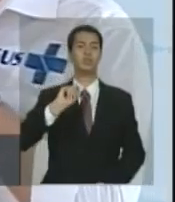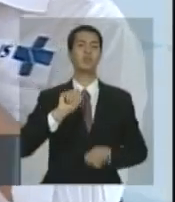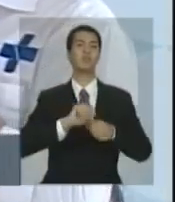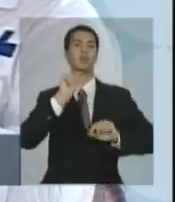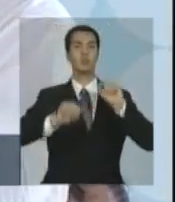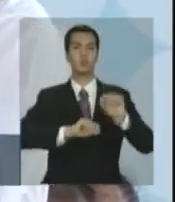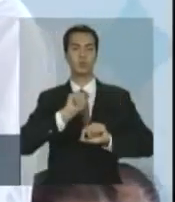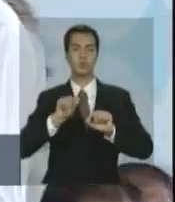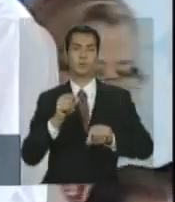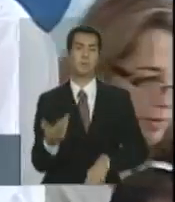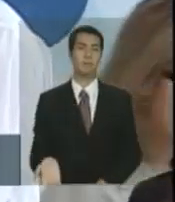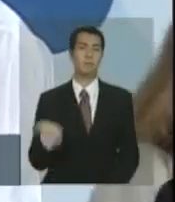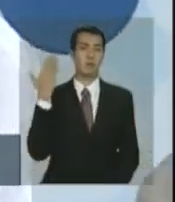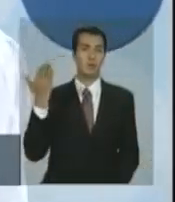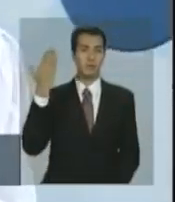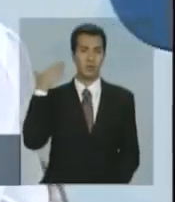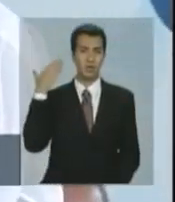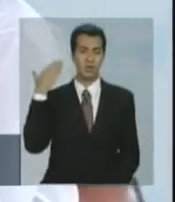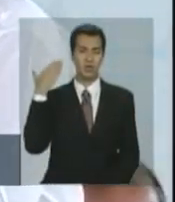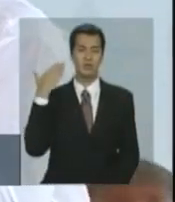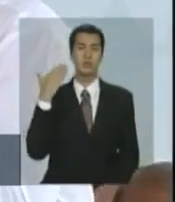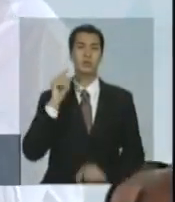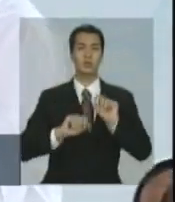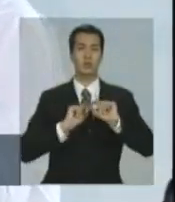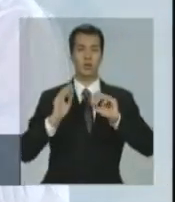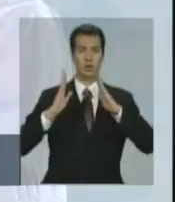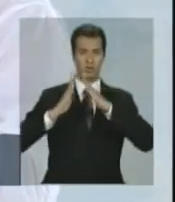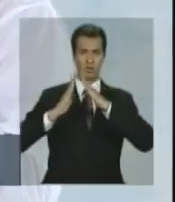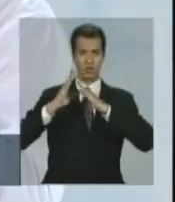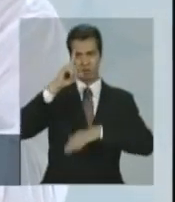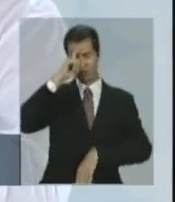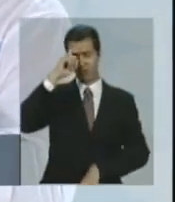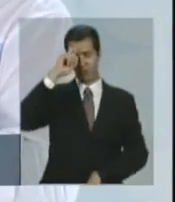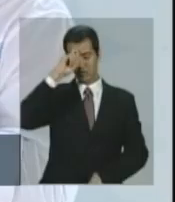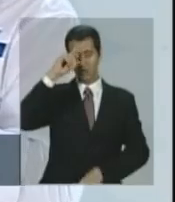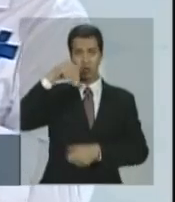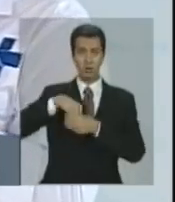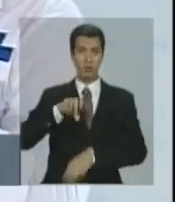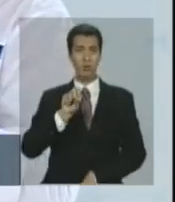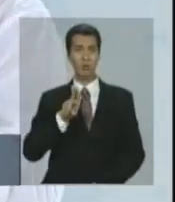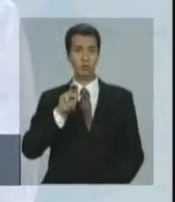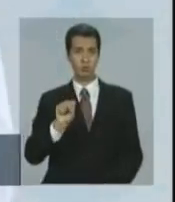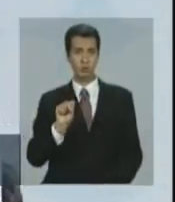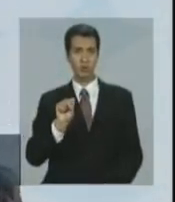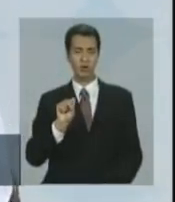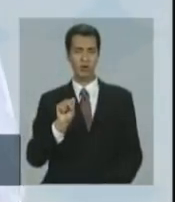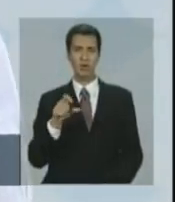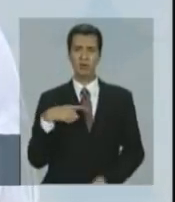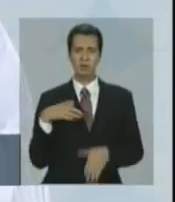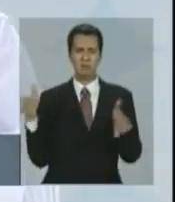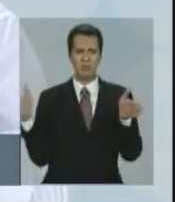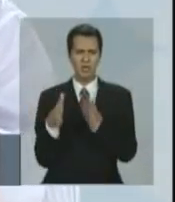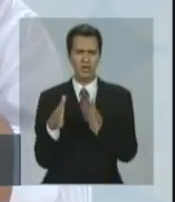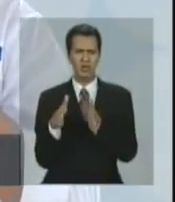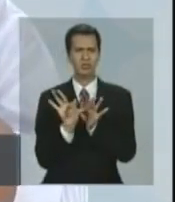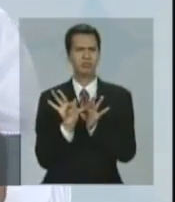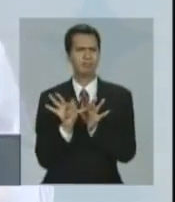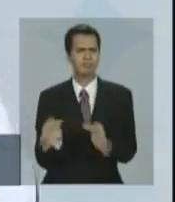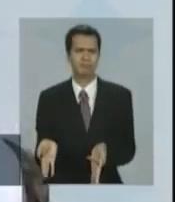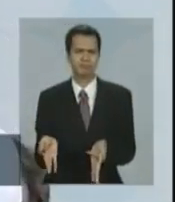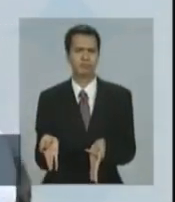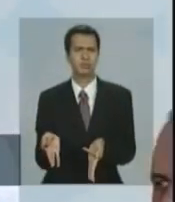era onde a Unidade Básica de Saúde do SUS era uma coisa tão pequenininha,